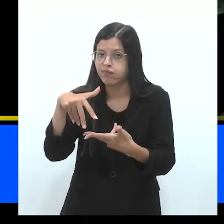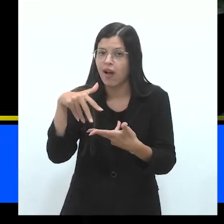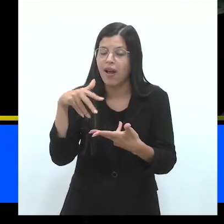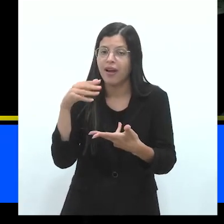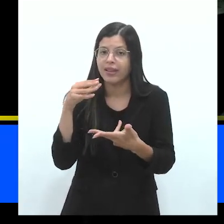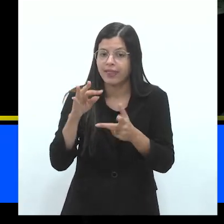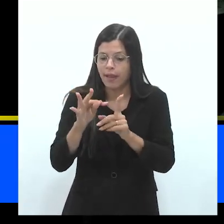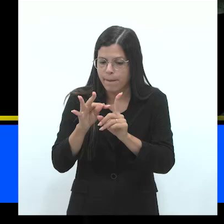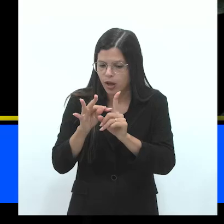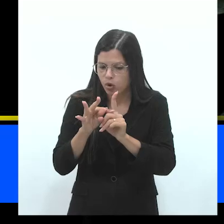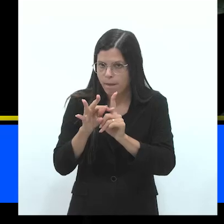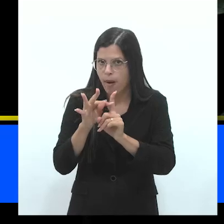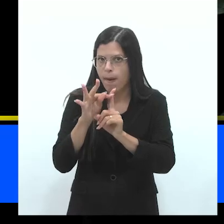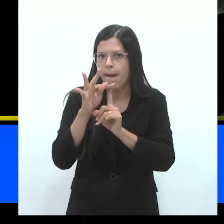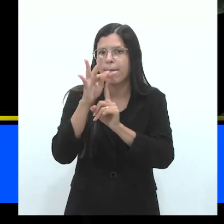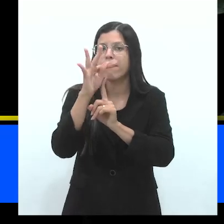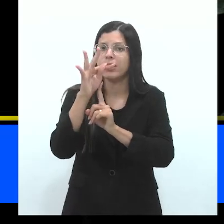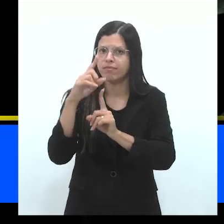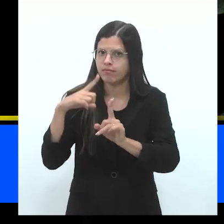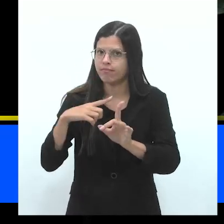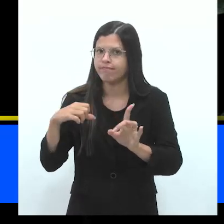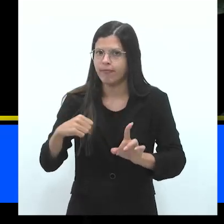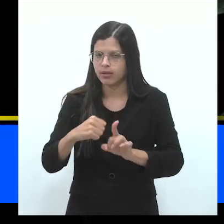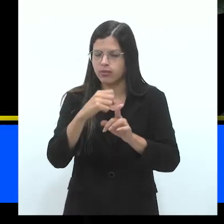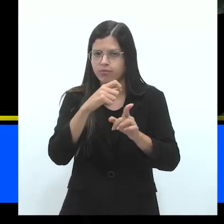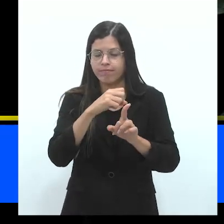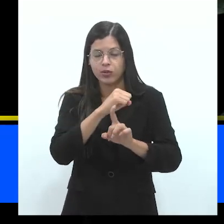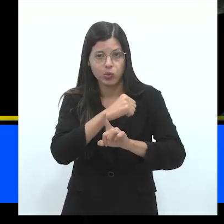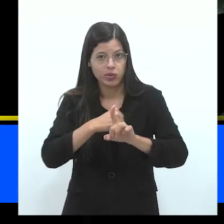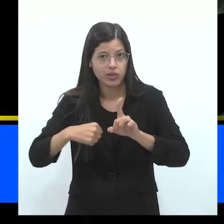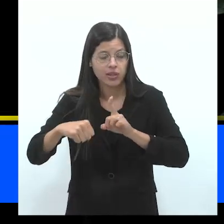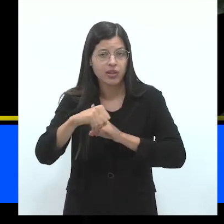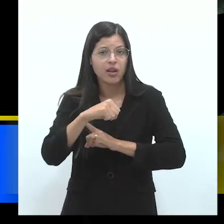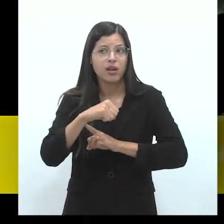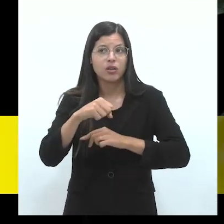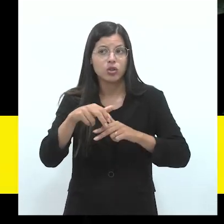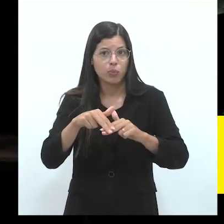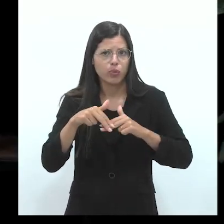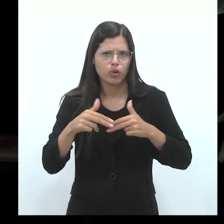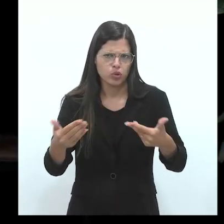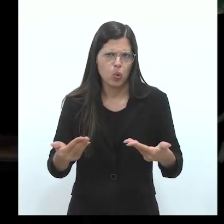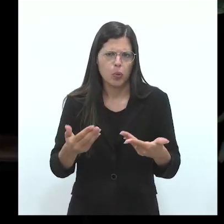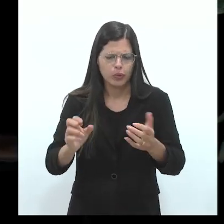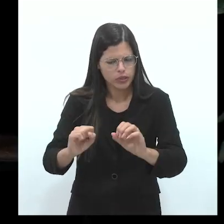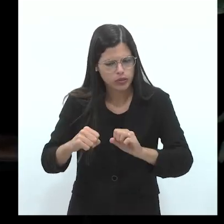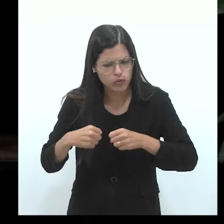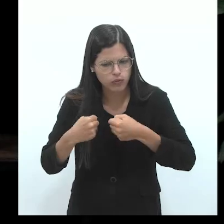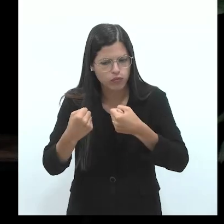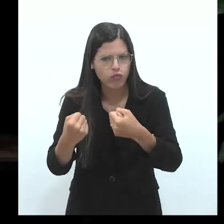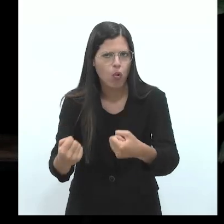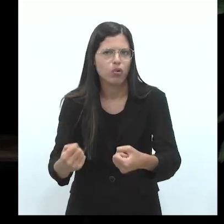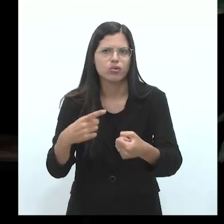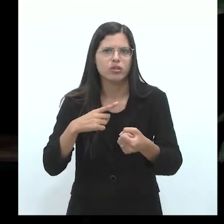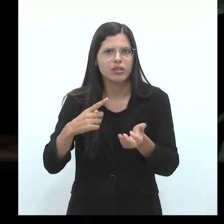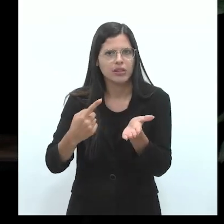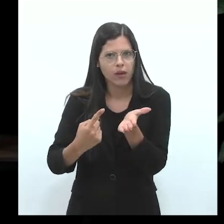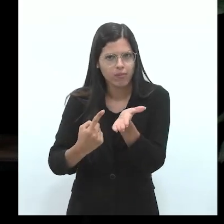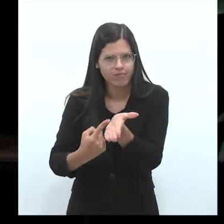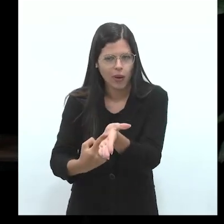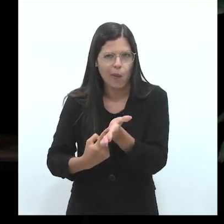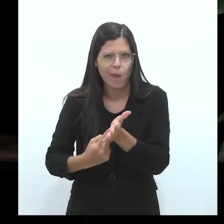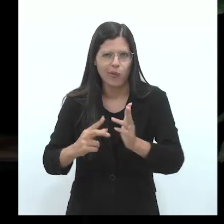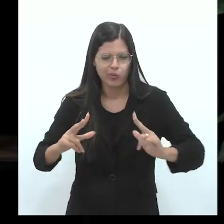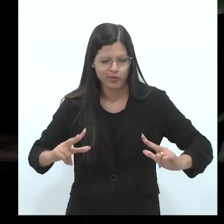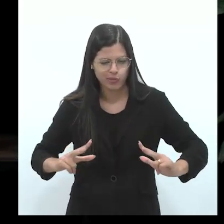tem um impacto muito grande na sociedade. Não é à toa que existem vários esforços hoje em dia, incluindo o Acordo de Paris,